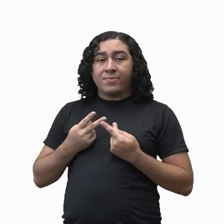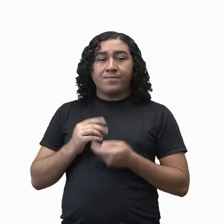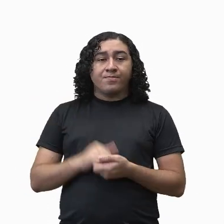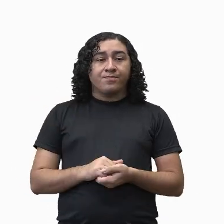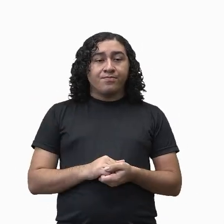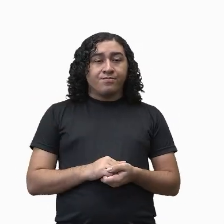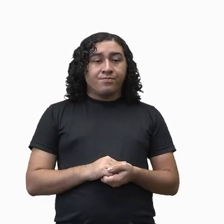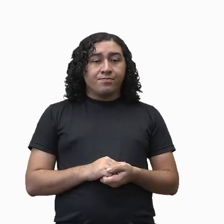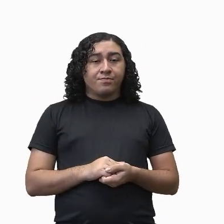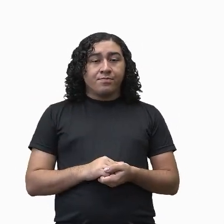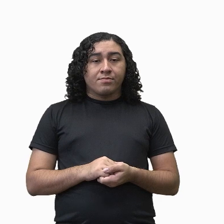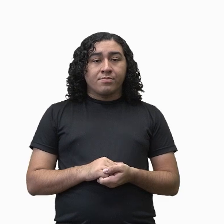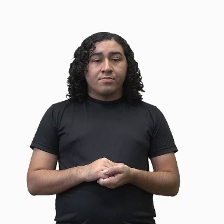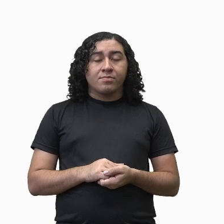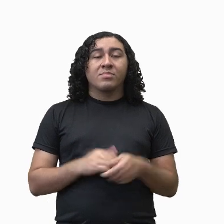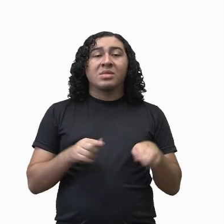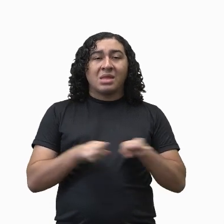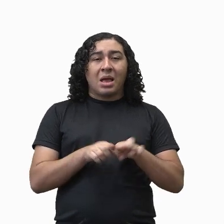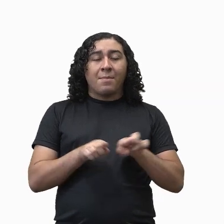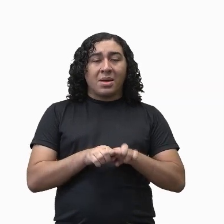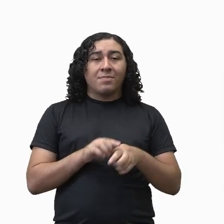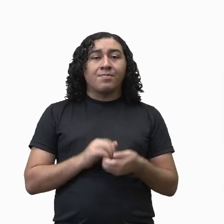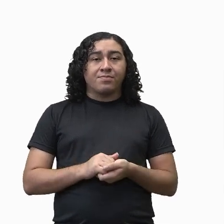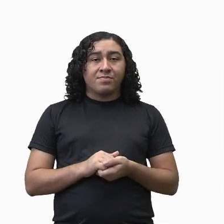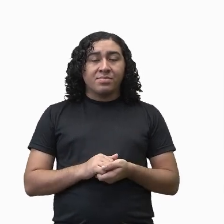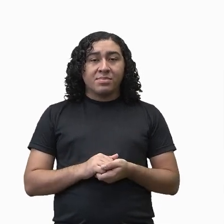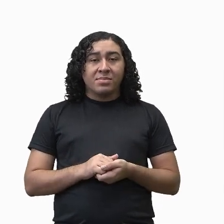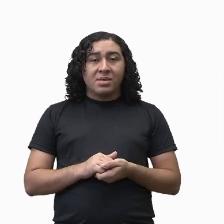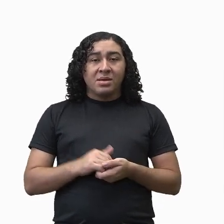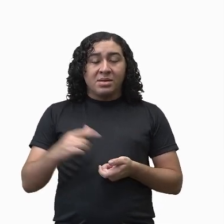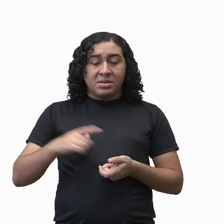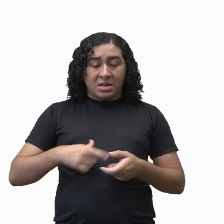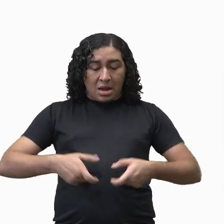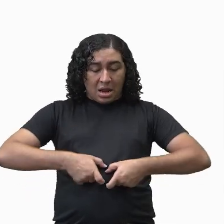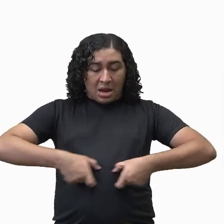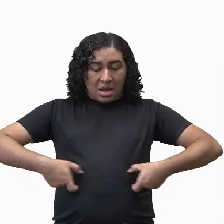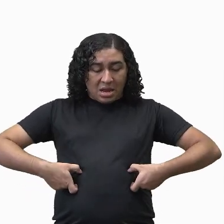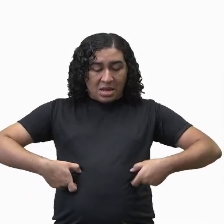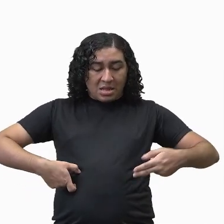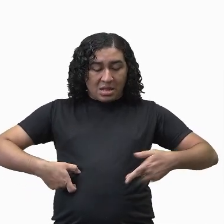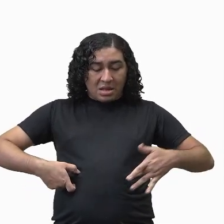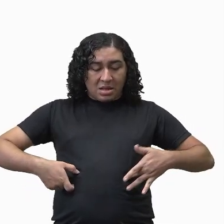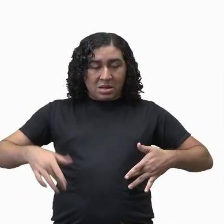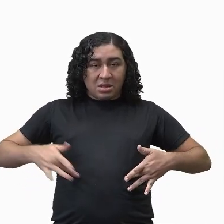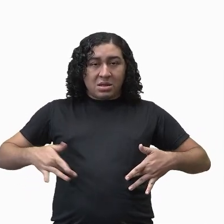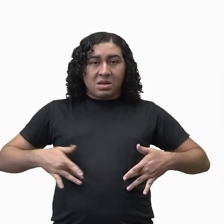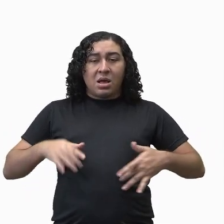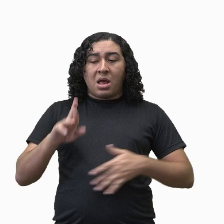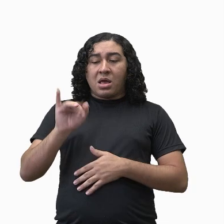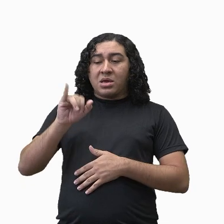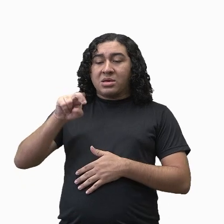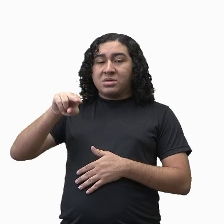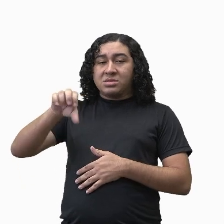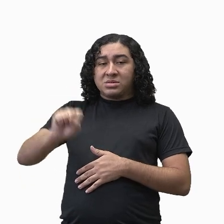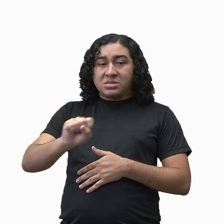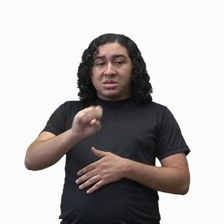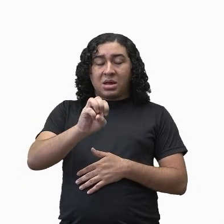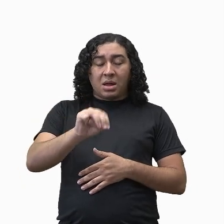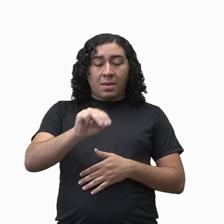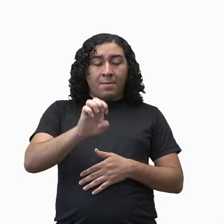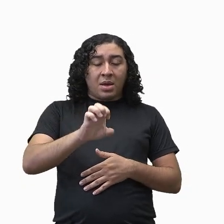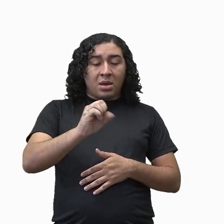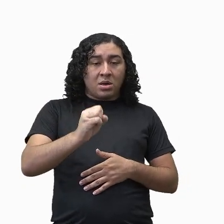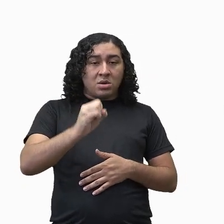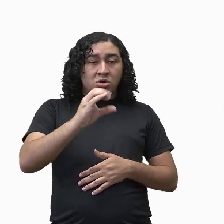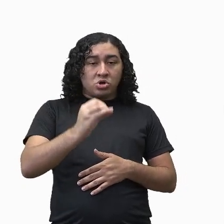excreção, ele conta com rins mesófrenos. Mas o que é esses rins mesófrenos, professora? São